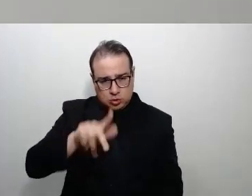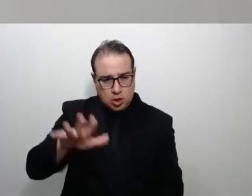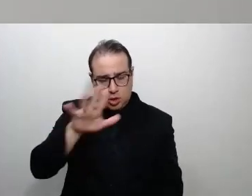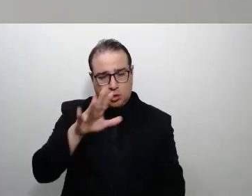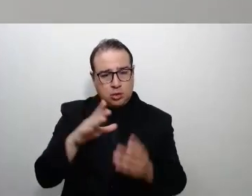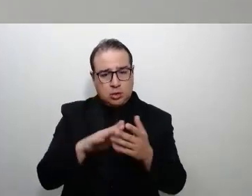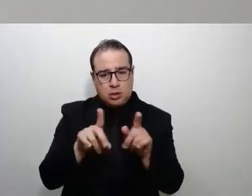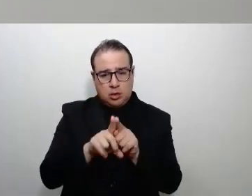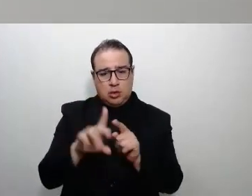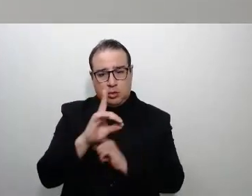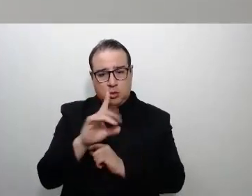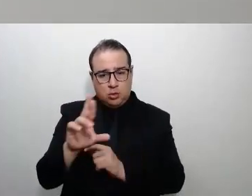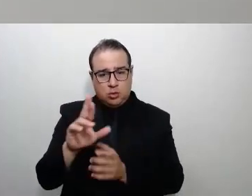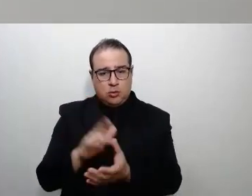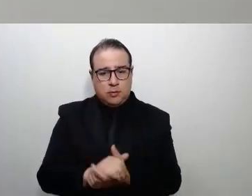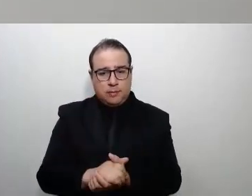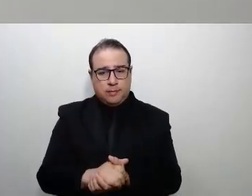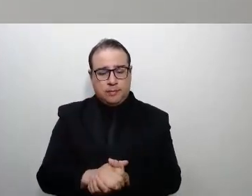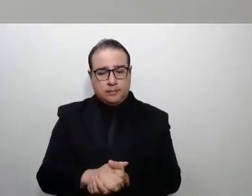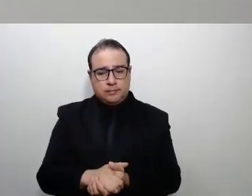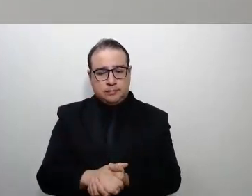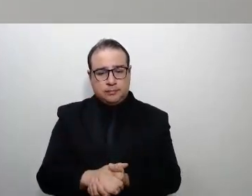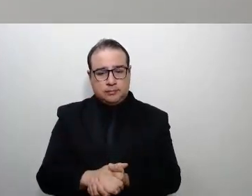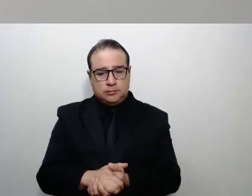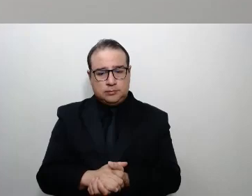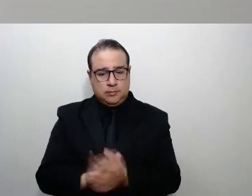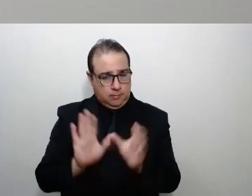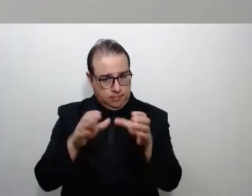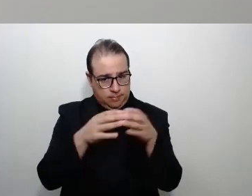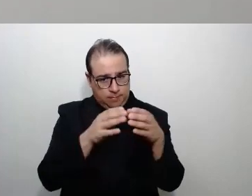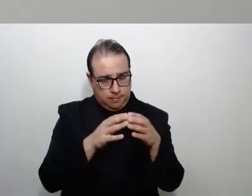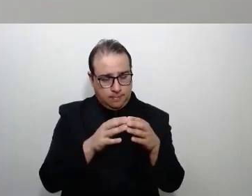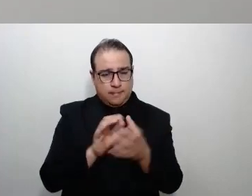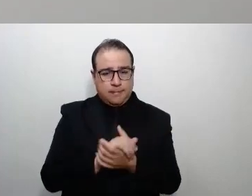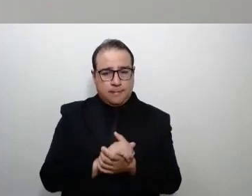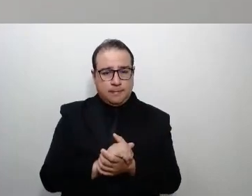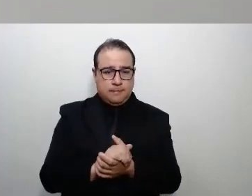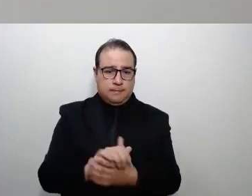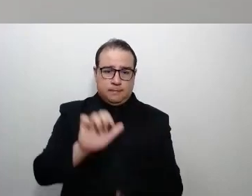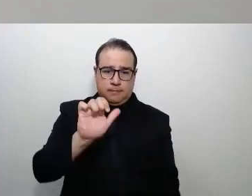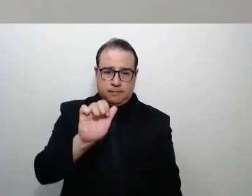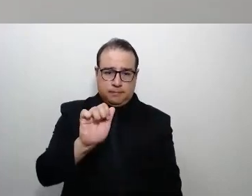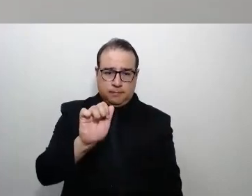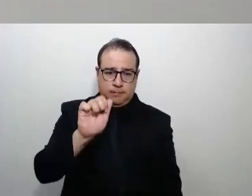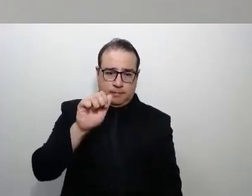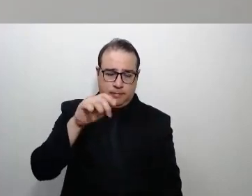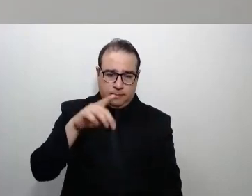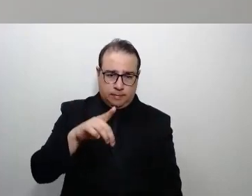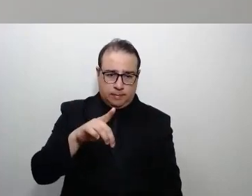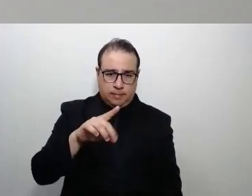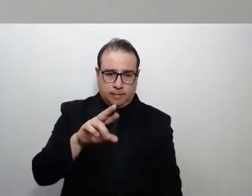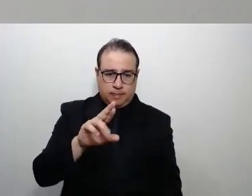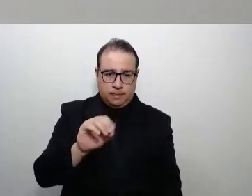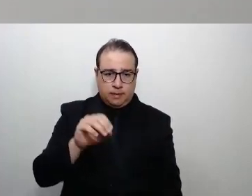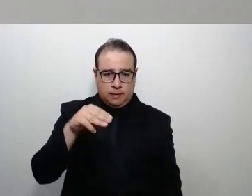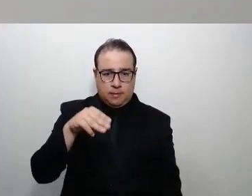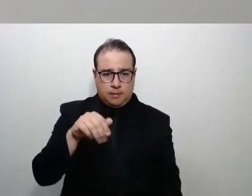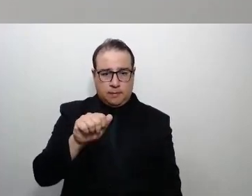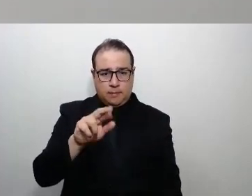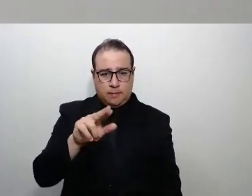doutor dos doutores André o Marques que é o presidente da associação